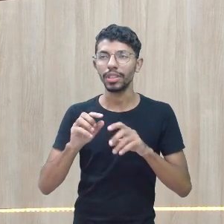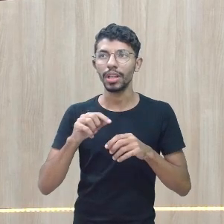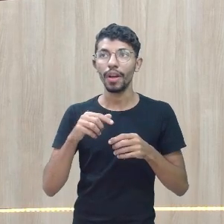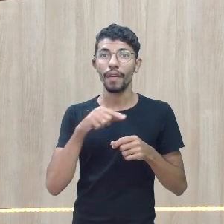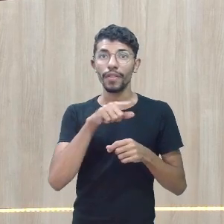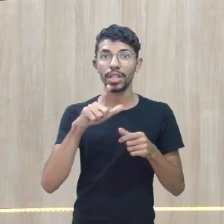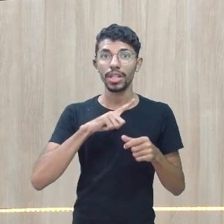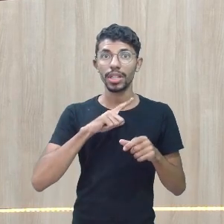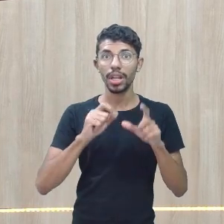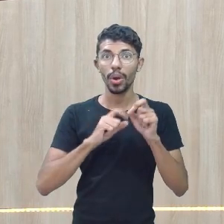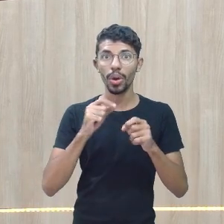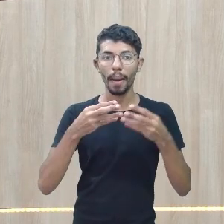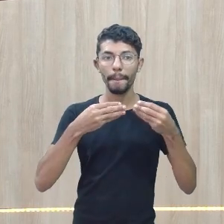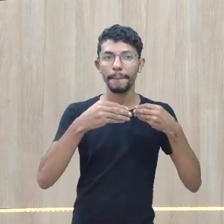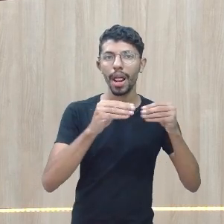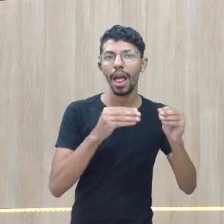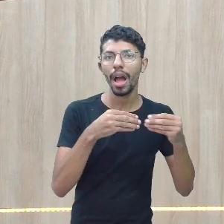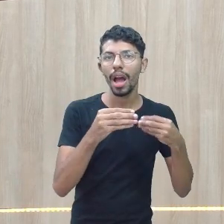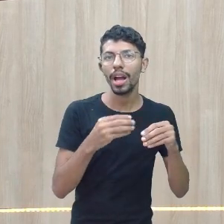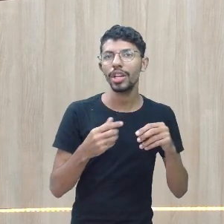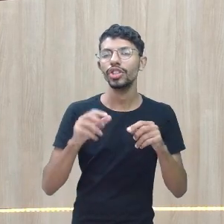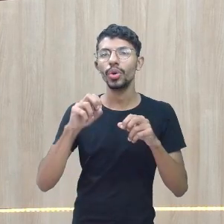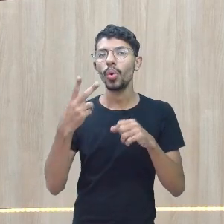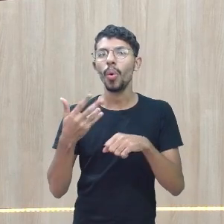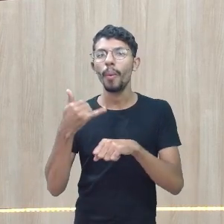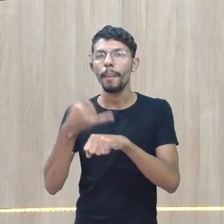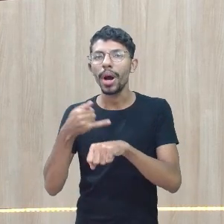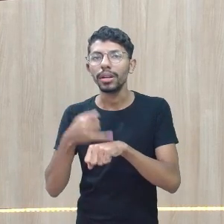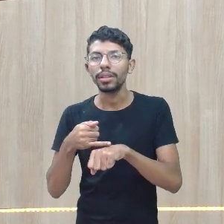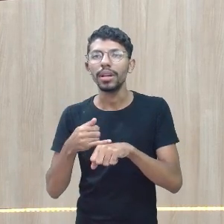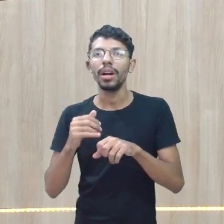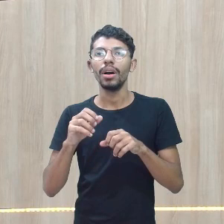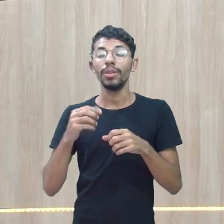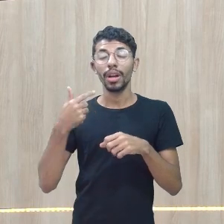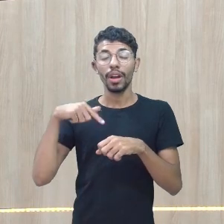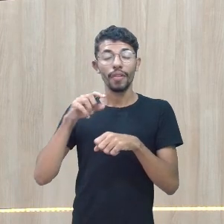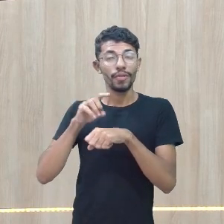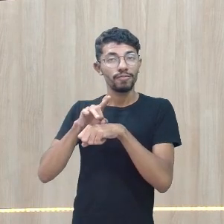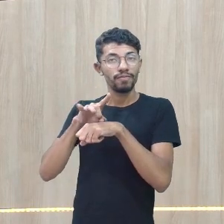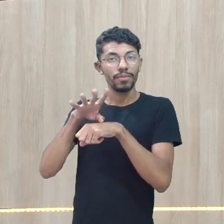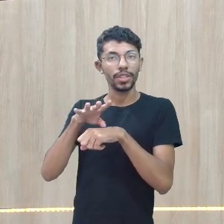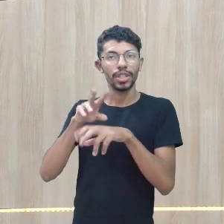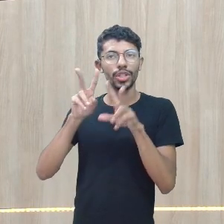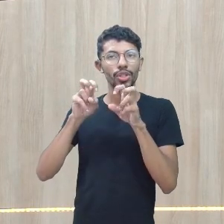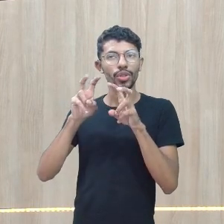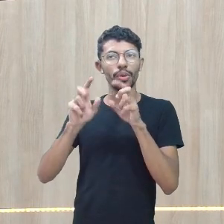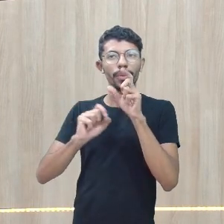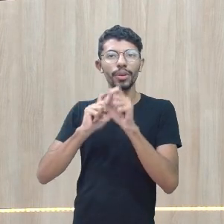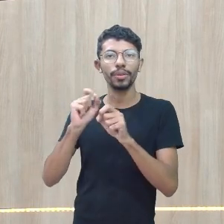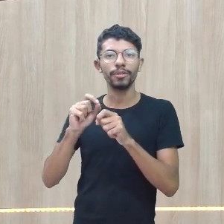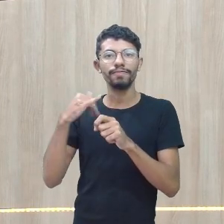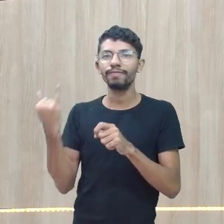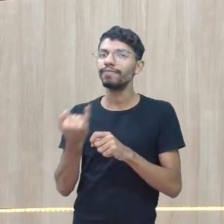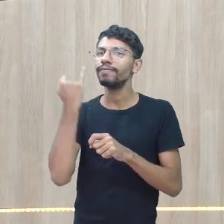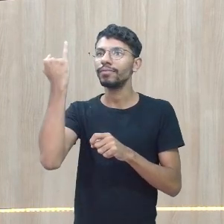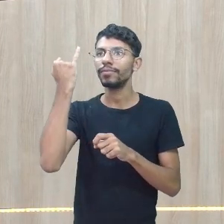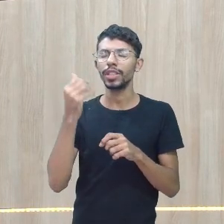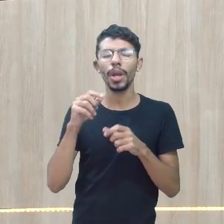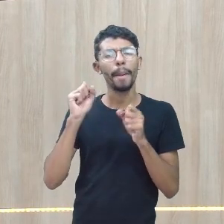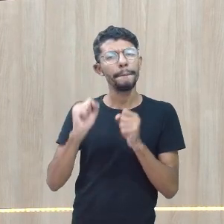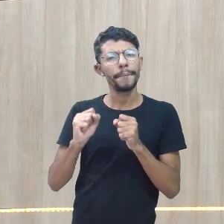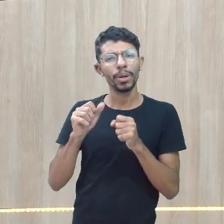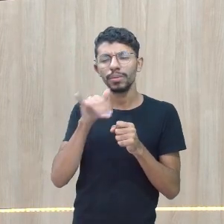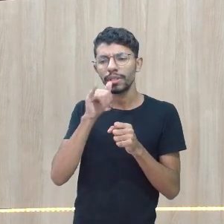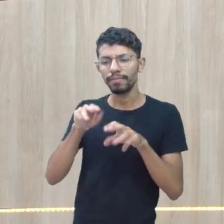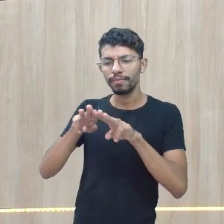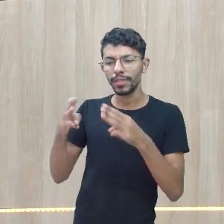eu quero que vocês tenham a questão aí de um metal. Então, eu vou dar a dica do que é importante. Deixa lá em cima da mesa ou do